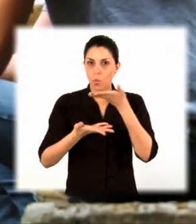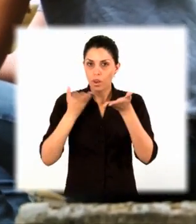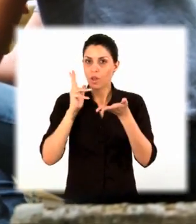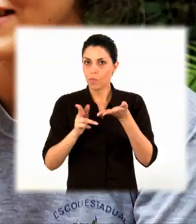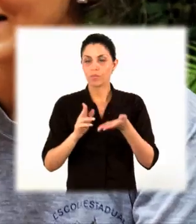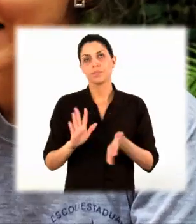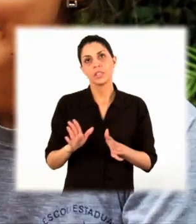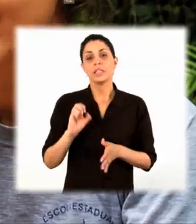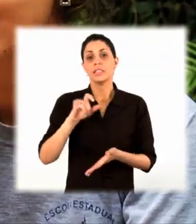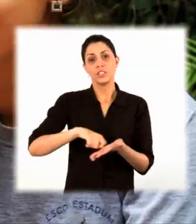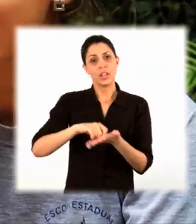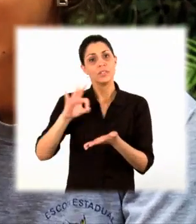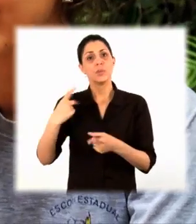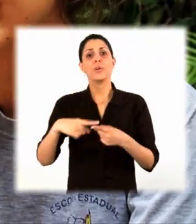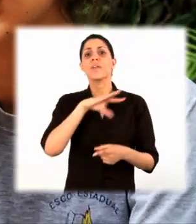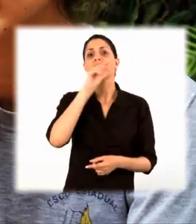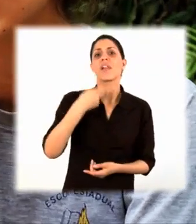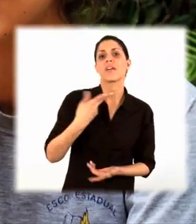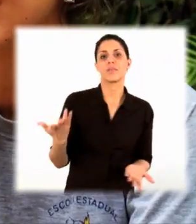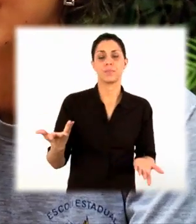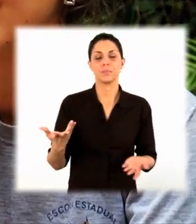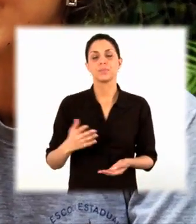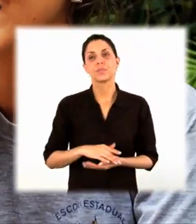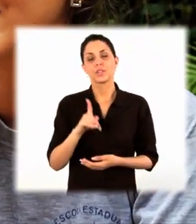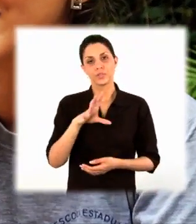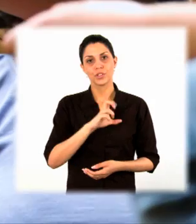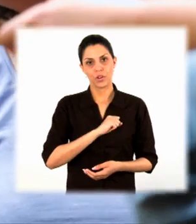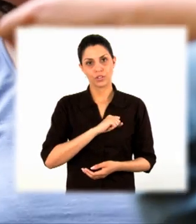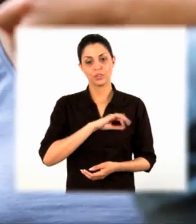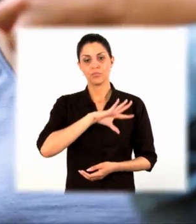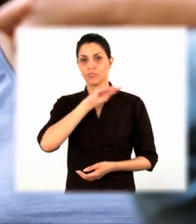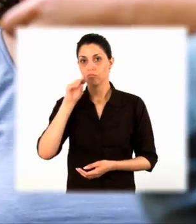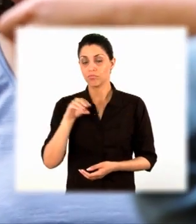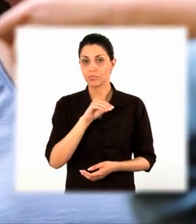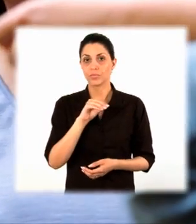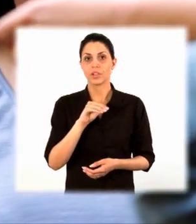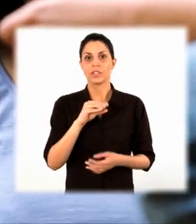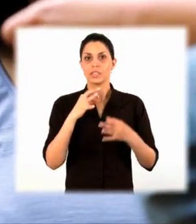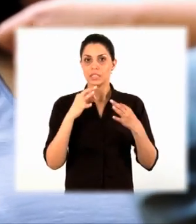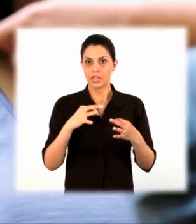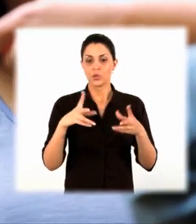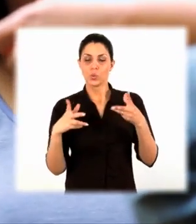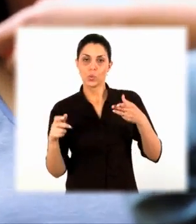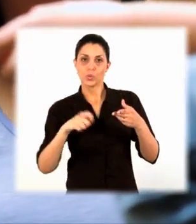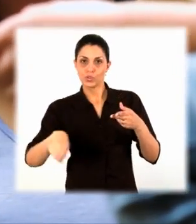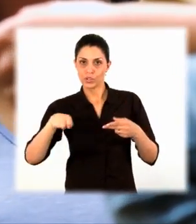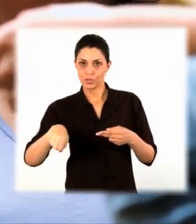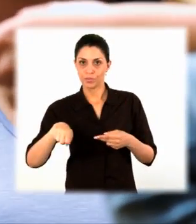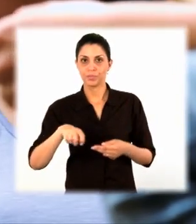na hora de falar? Você escreve, pra que você vai falar errado? Você gosta muito de falar mais como você escreve e